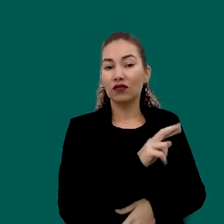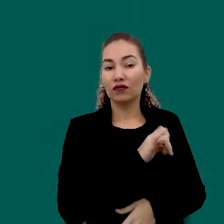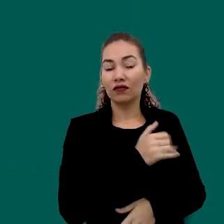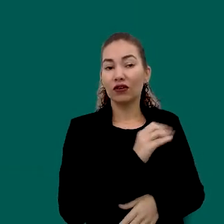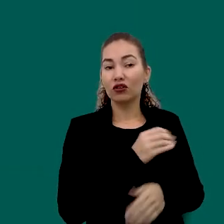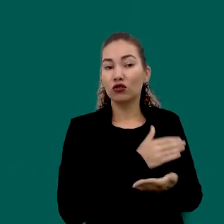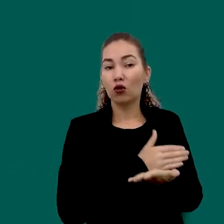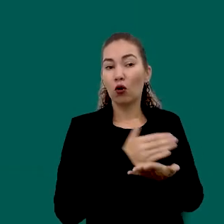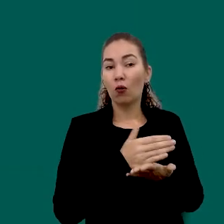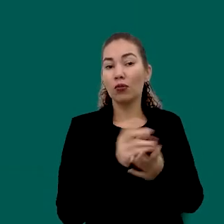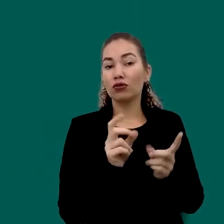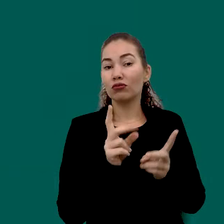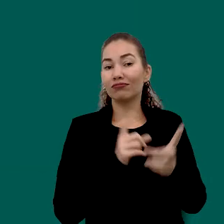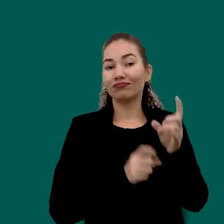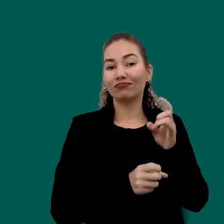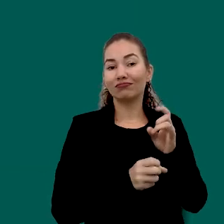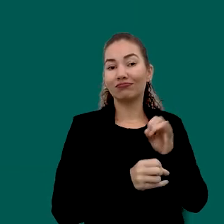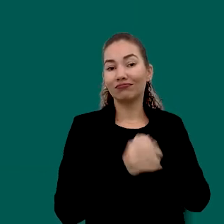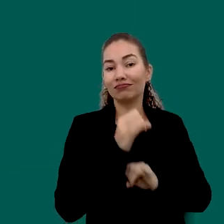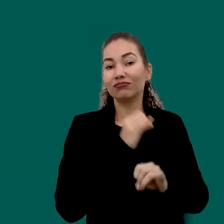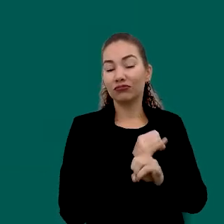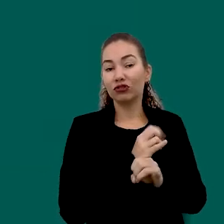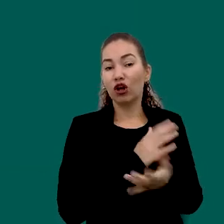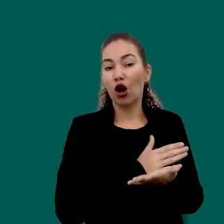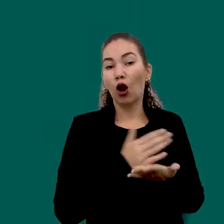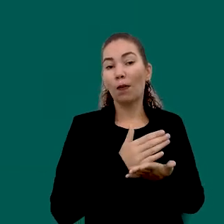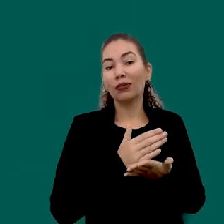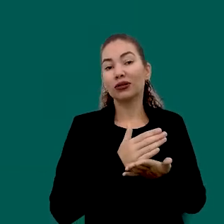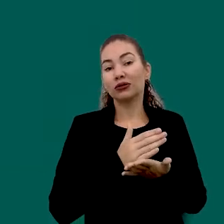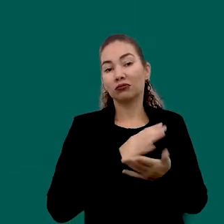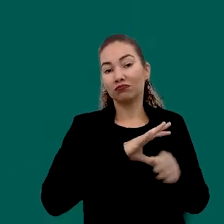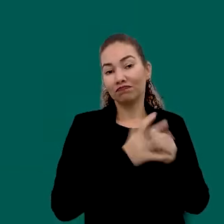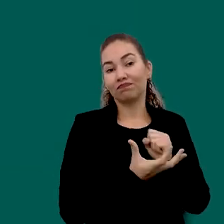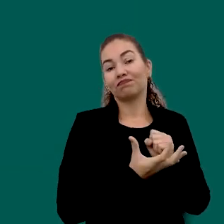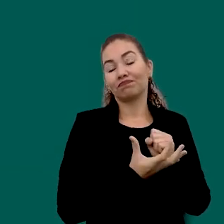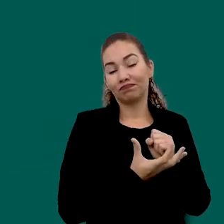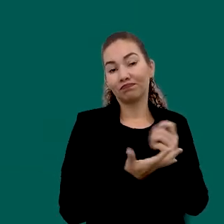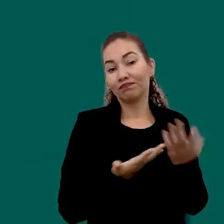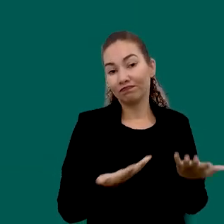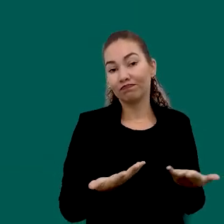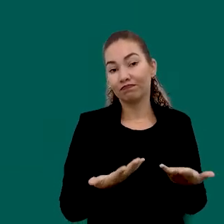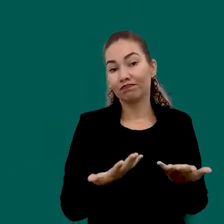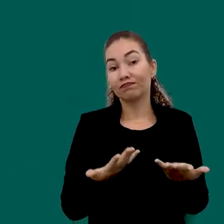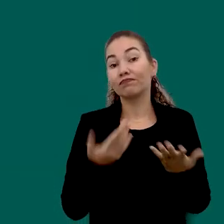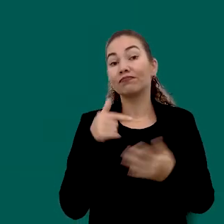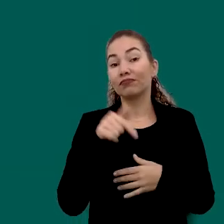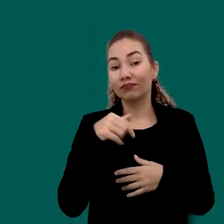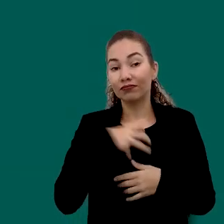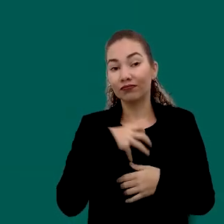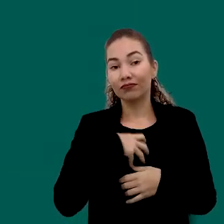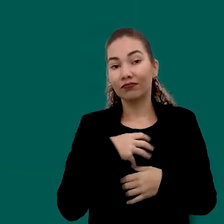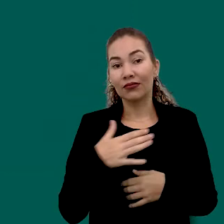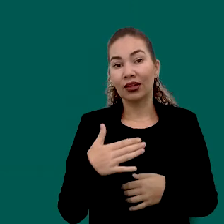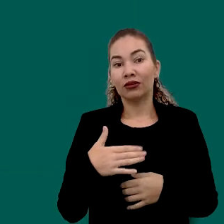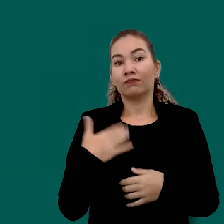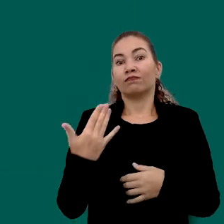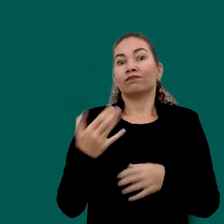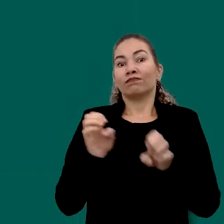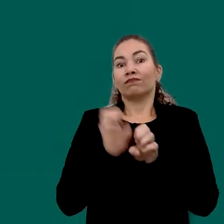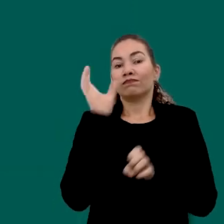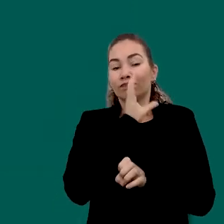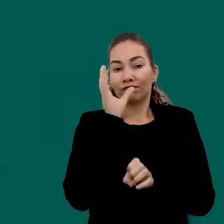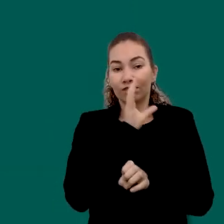quando iniciou o processo de pandemia ali, ou após já estar no processo de lockdown. E aí ele foi estruturado de maneira muito rápida